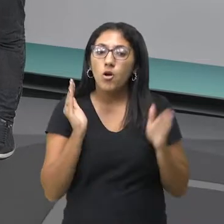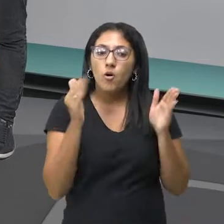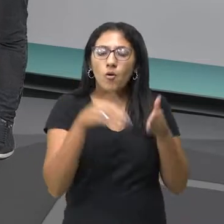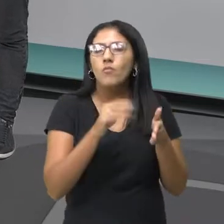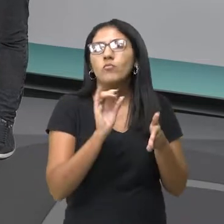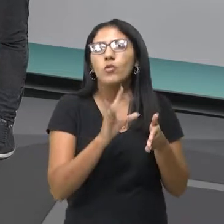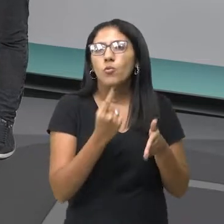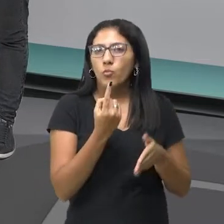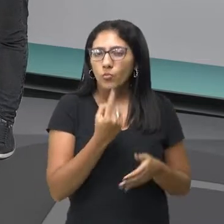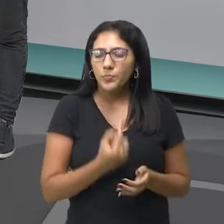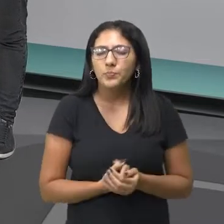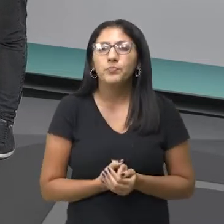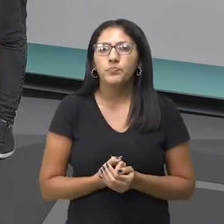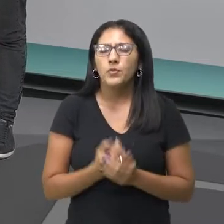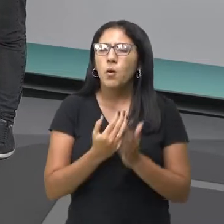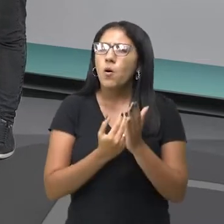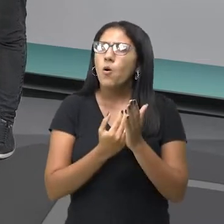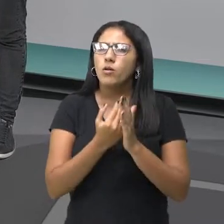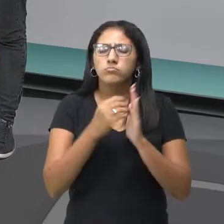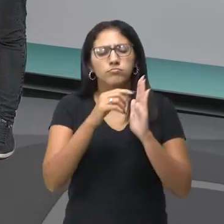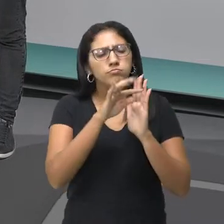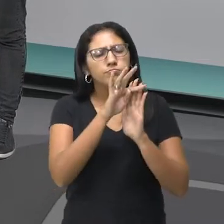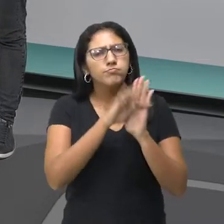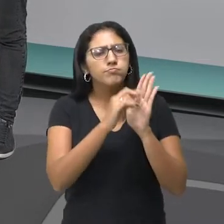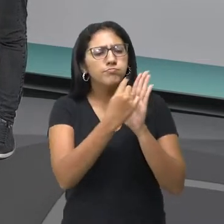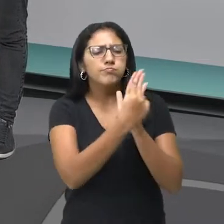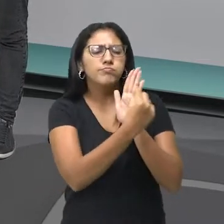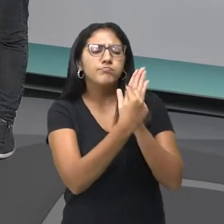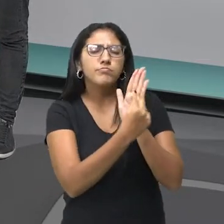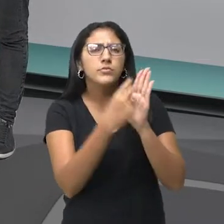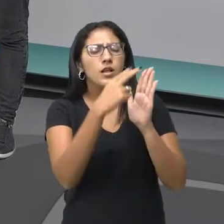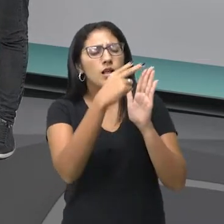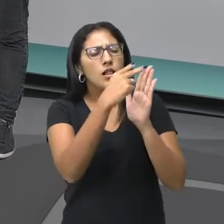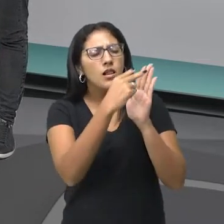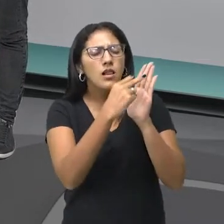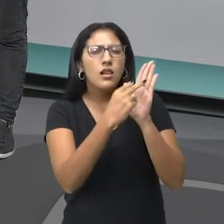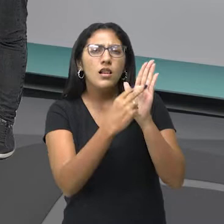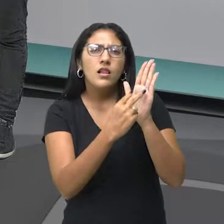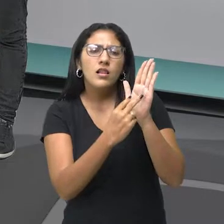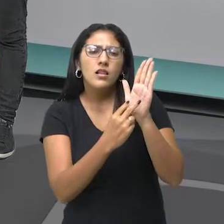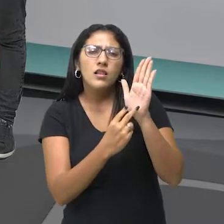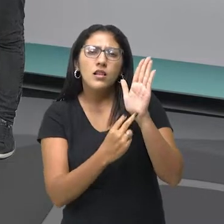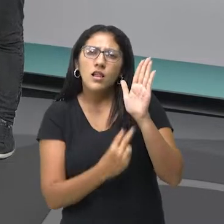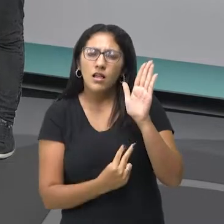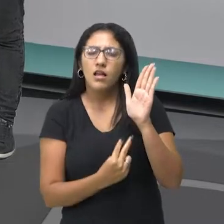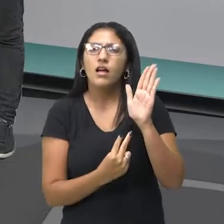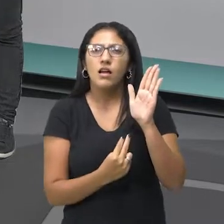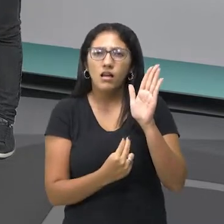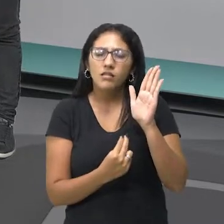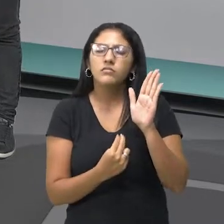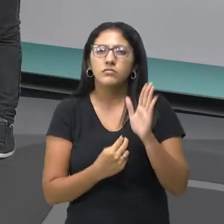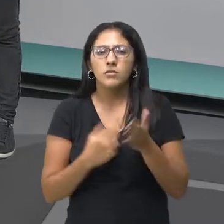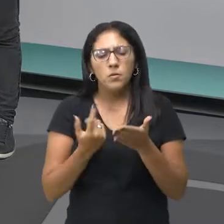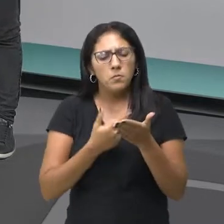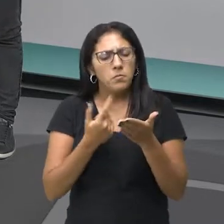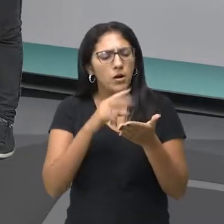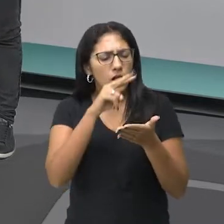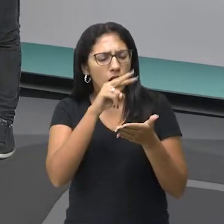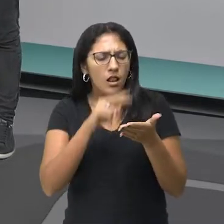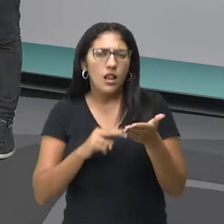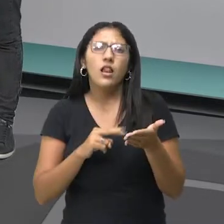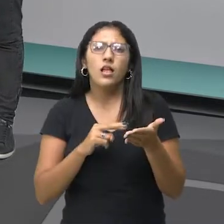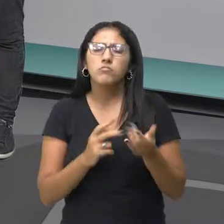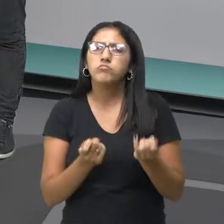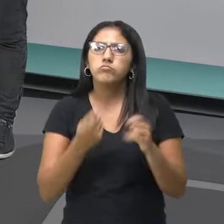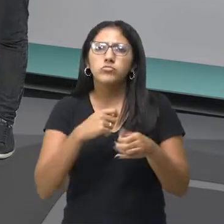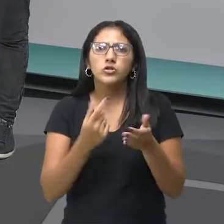você começa a leitura lá no topo do texto, desce por toda a página, se houver texto na outra